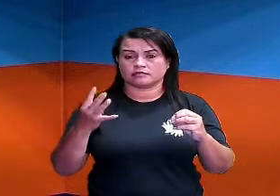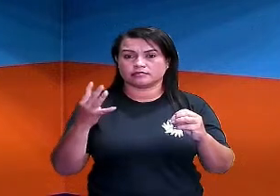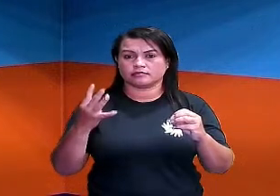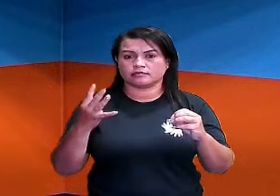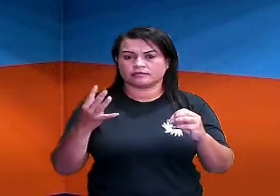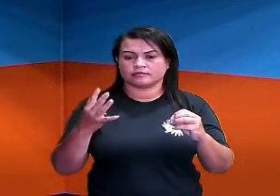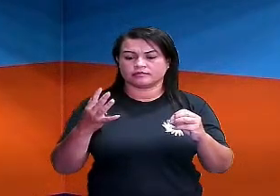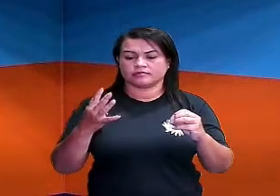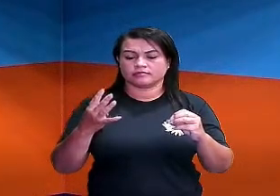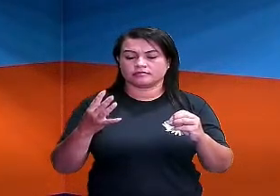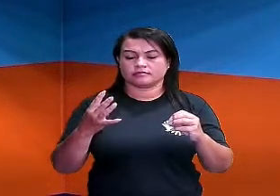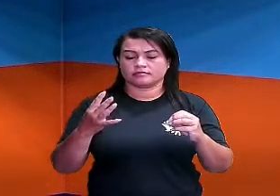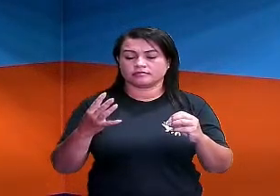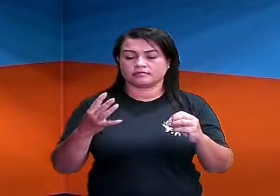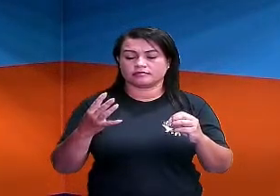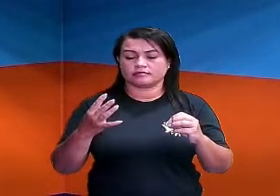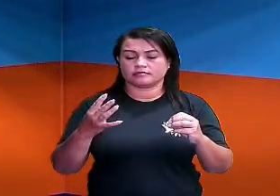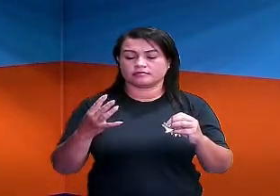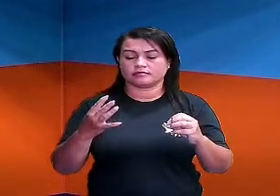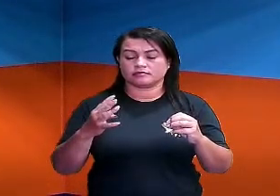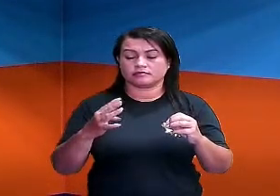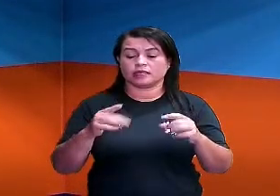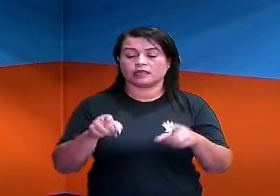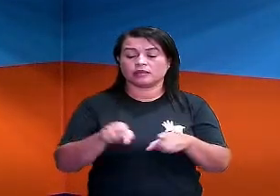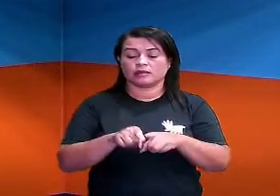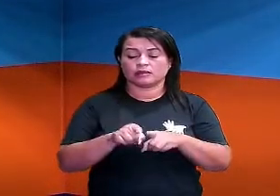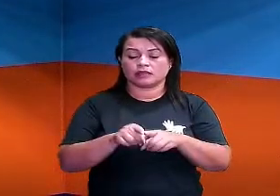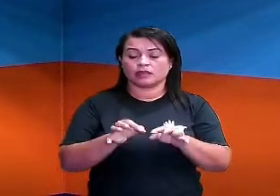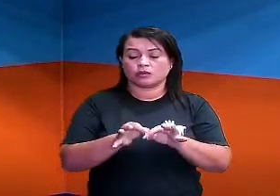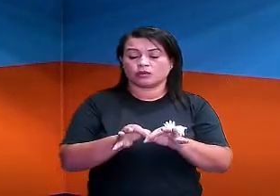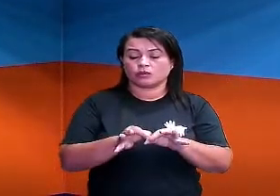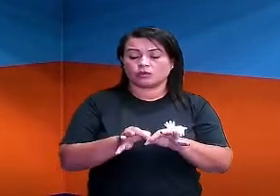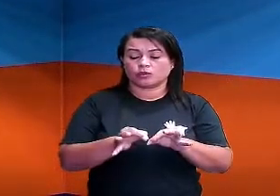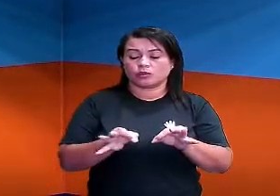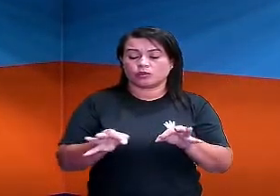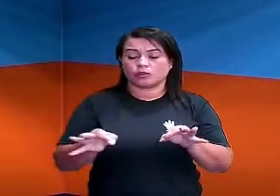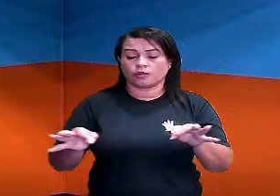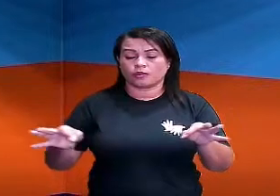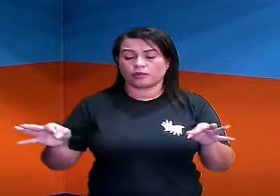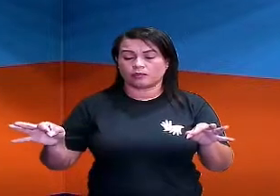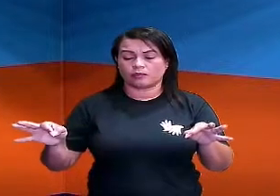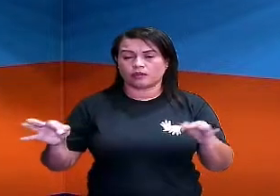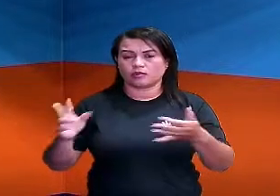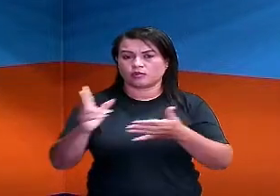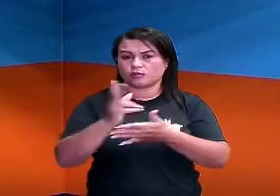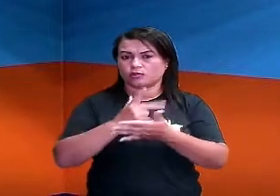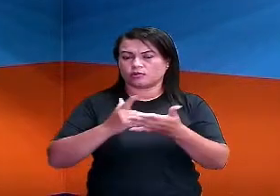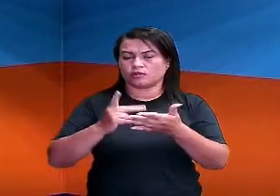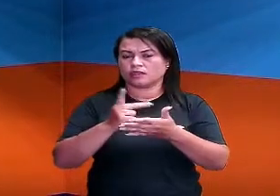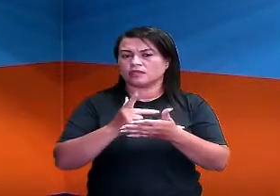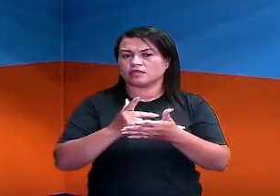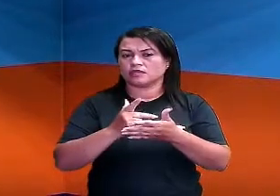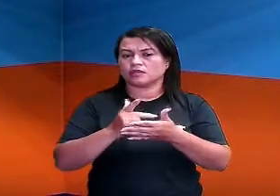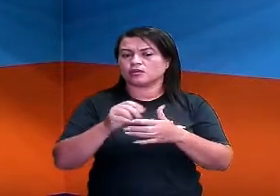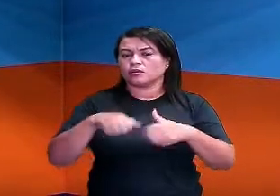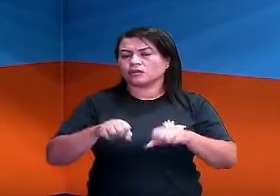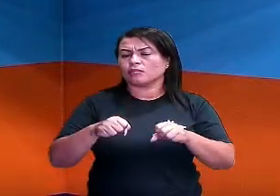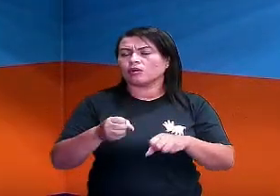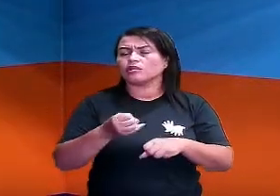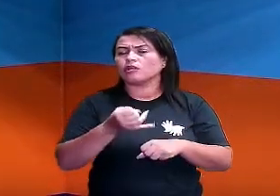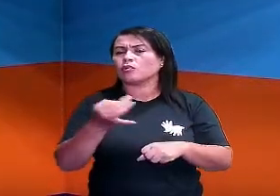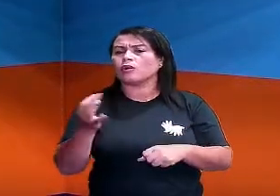no 4. Então, o comprimento do desenho da motocicleta tem quantos